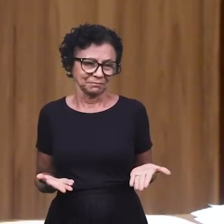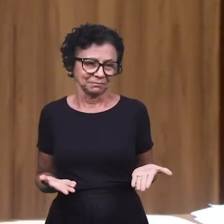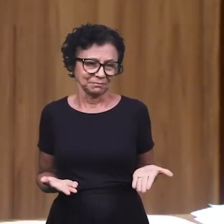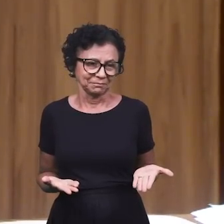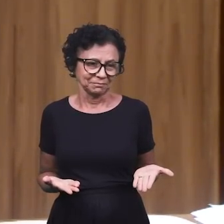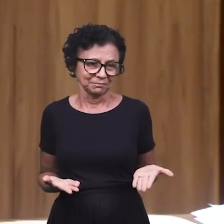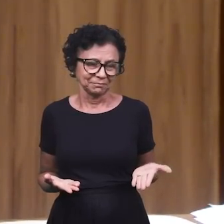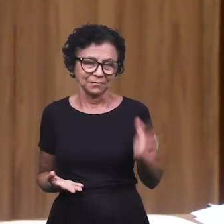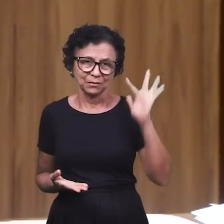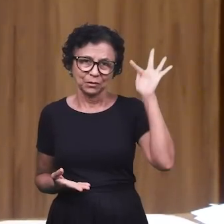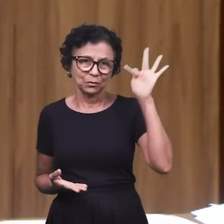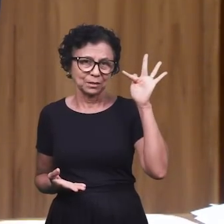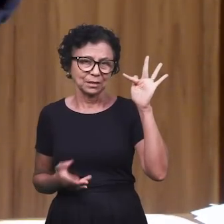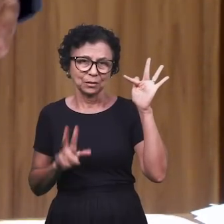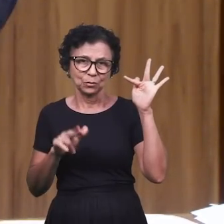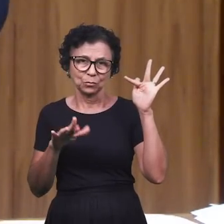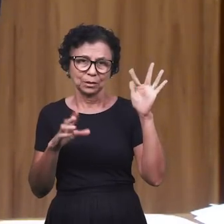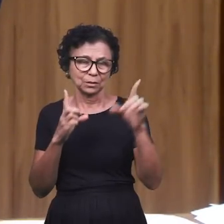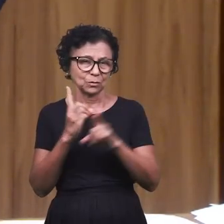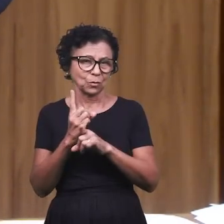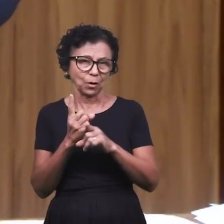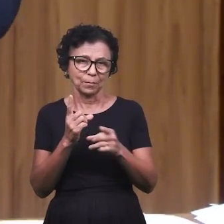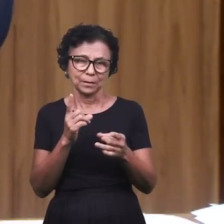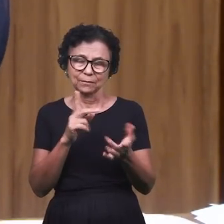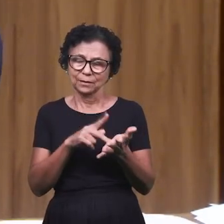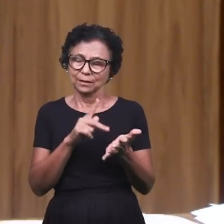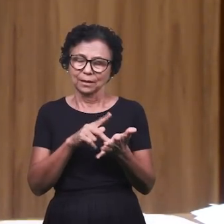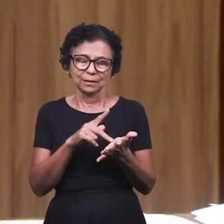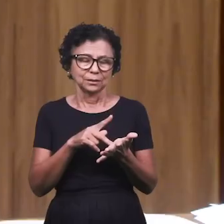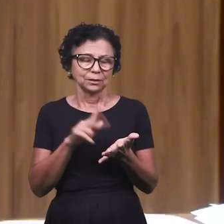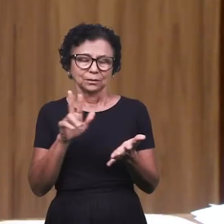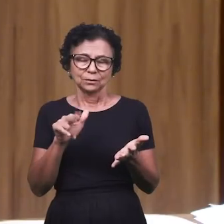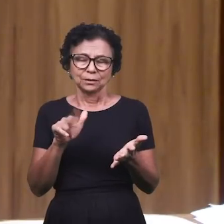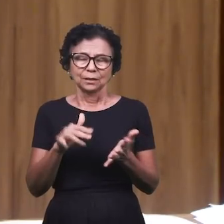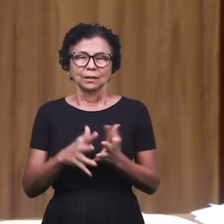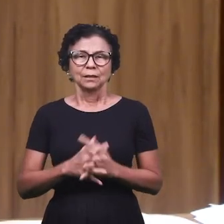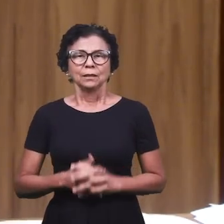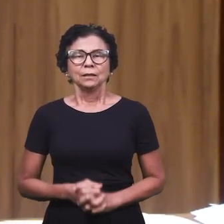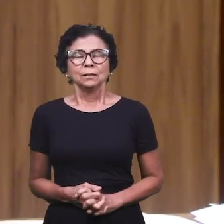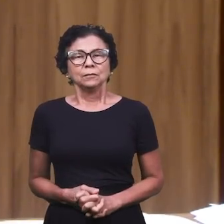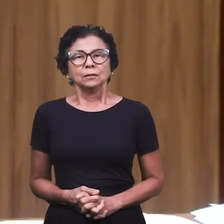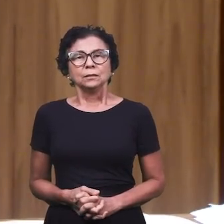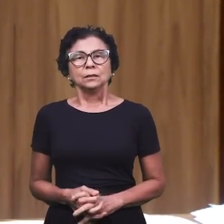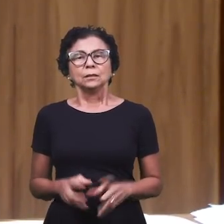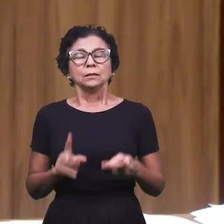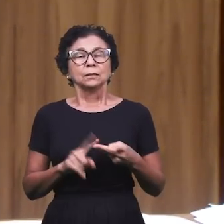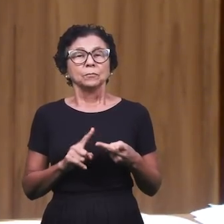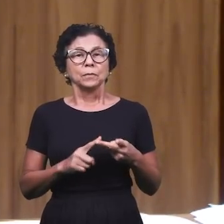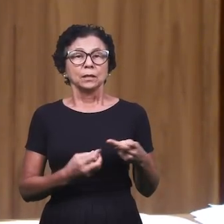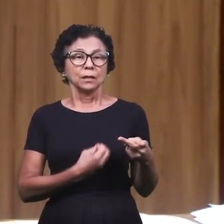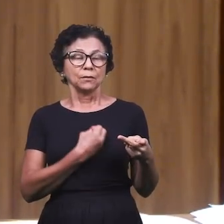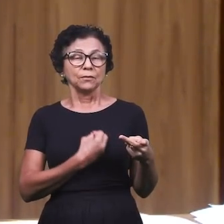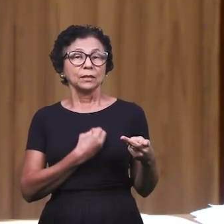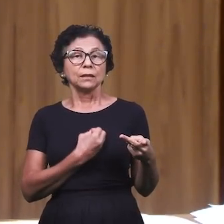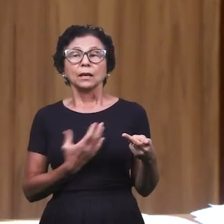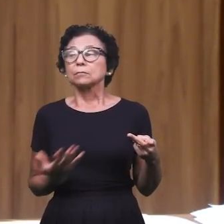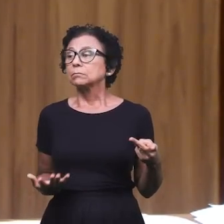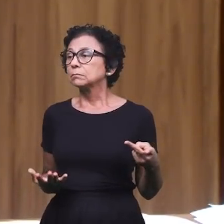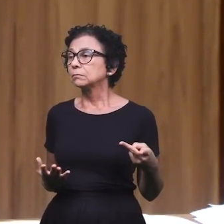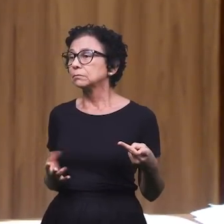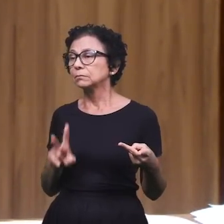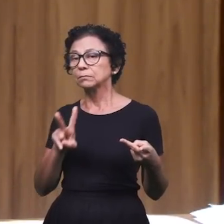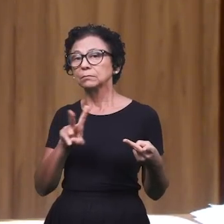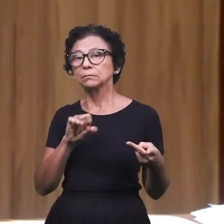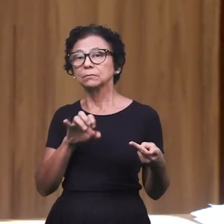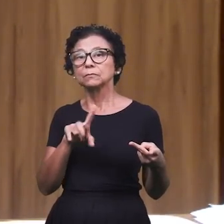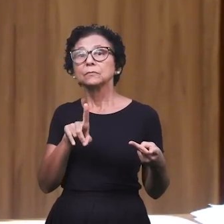descobrir. Filosofia nunca descobre a verdade. Verdade sempre buscando a verdade, está sempre ali. E outro sentido, a vida, o sentido da vida.